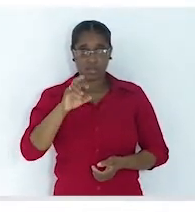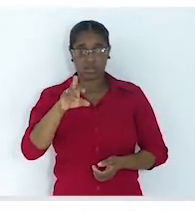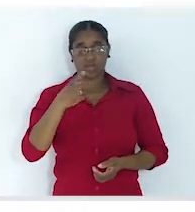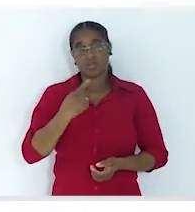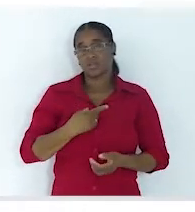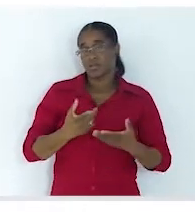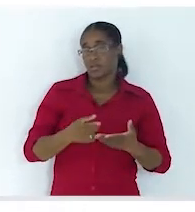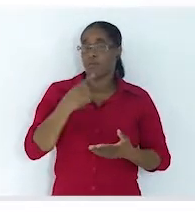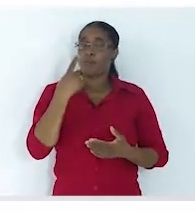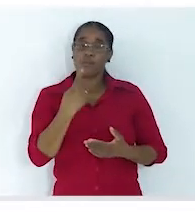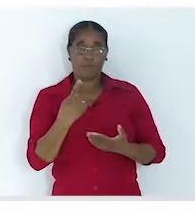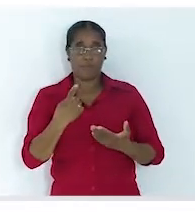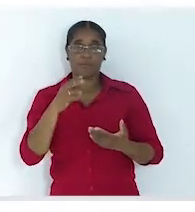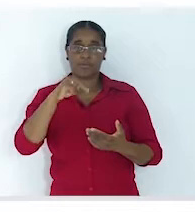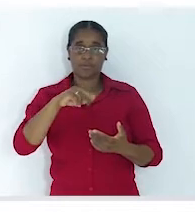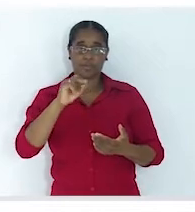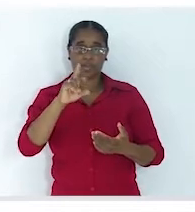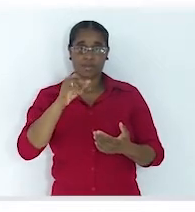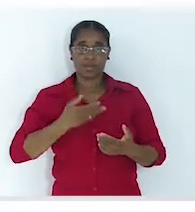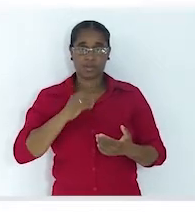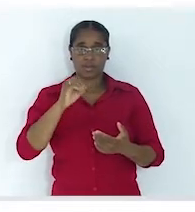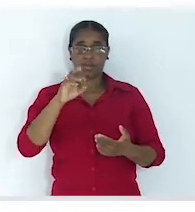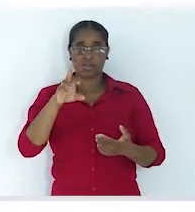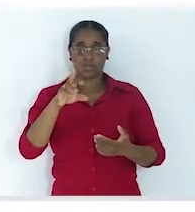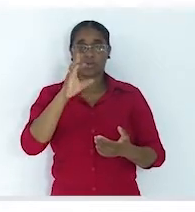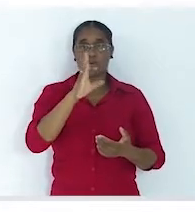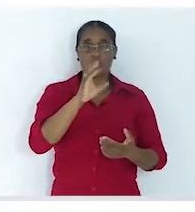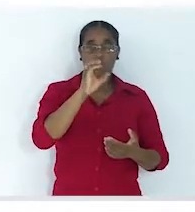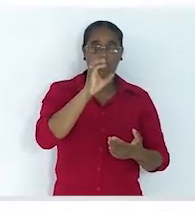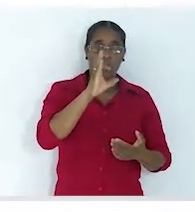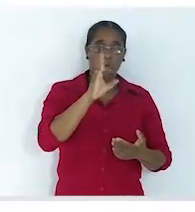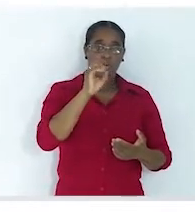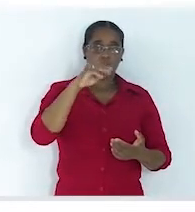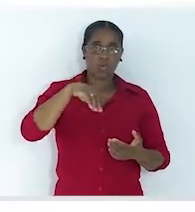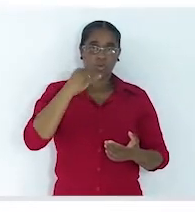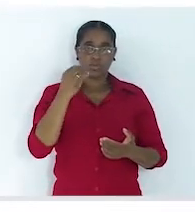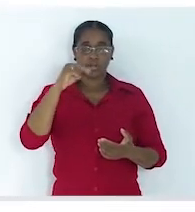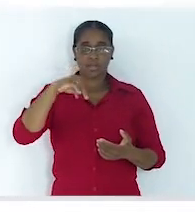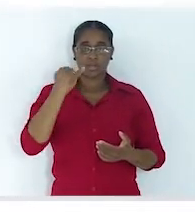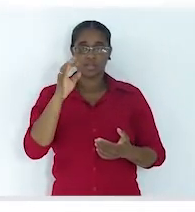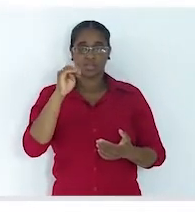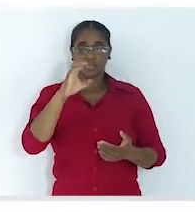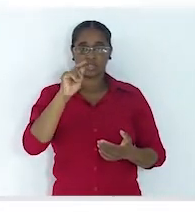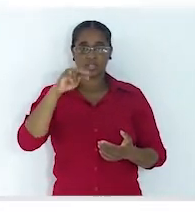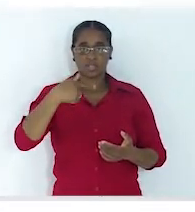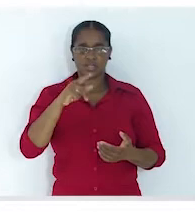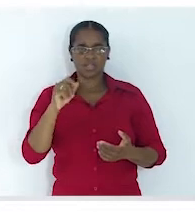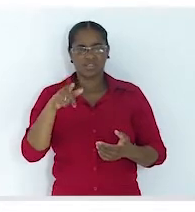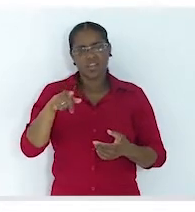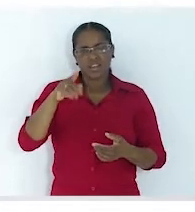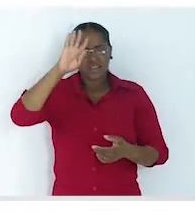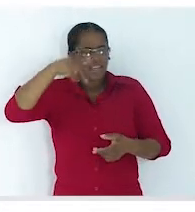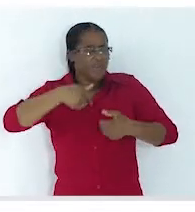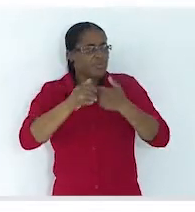sendo um narrador omnisciente. Ele é uma espécie de sabe-tudo, está lá por cima, dá conta de